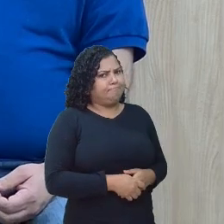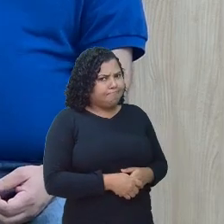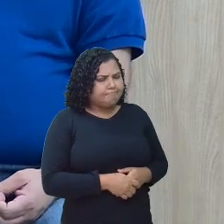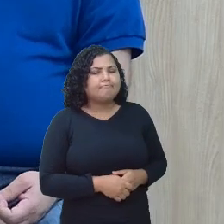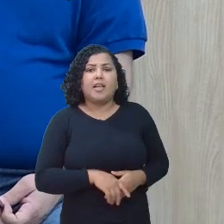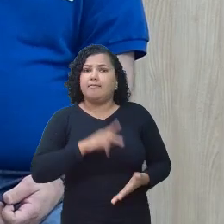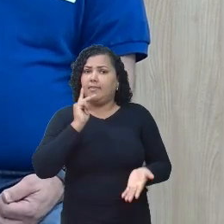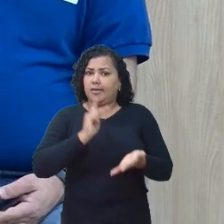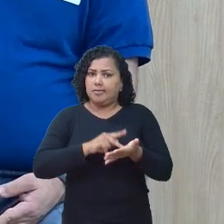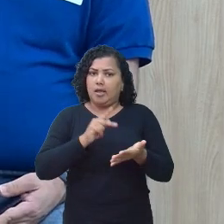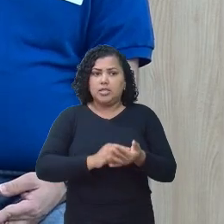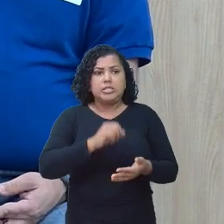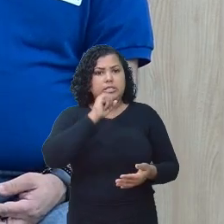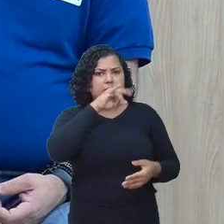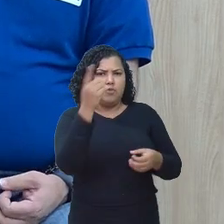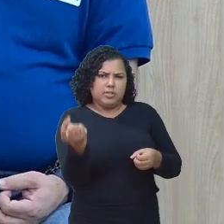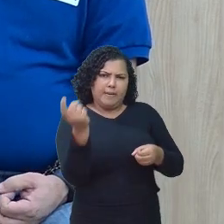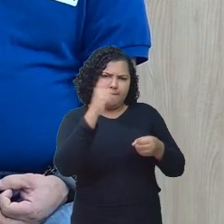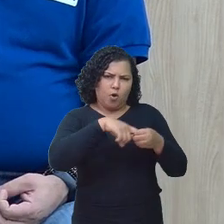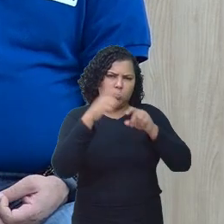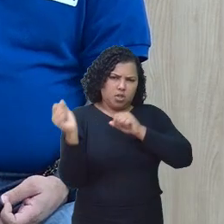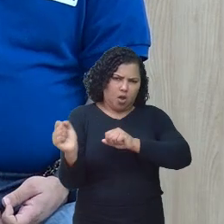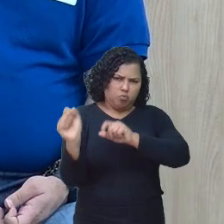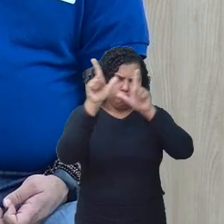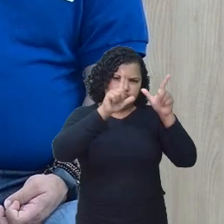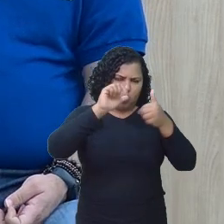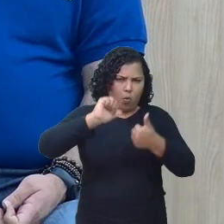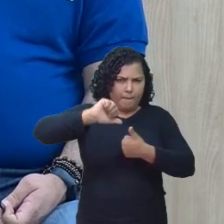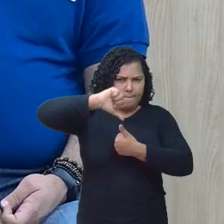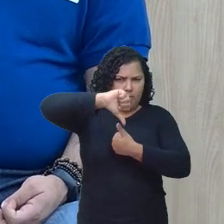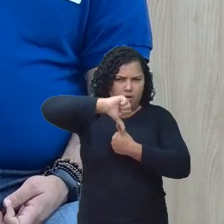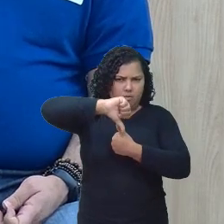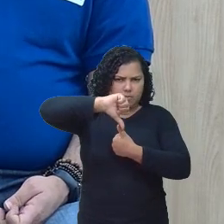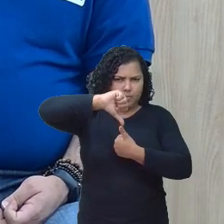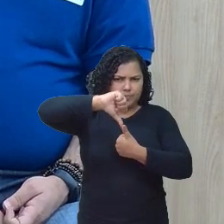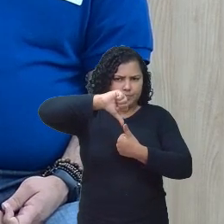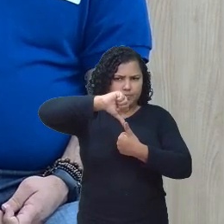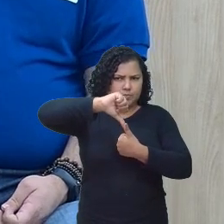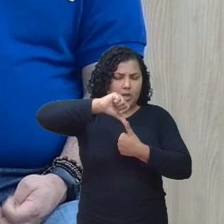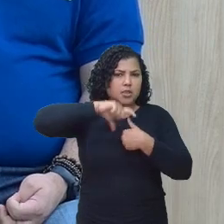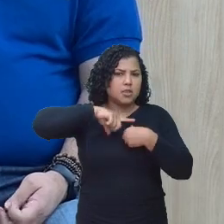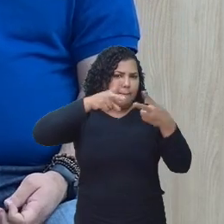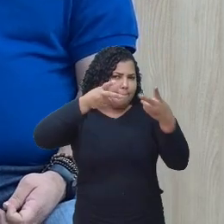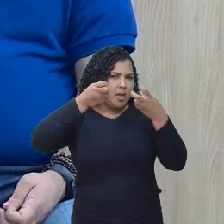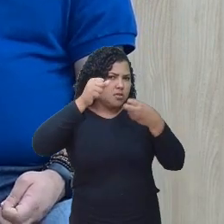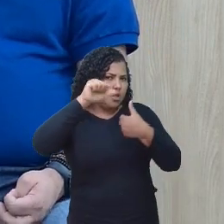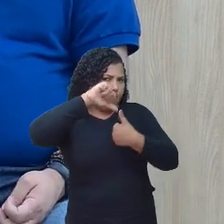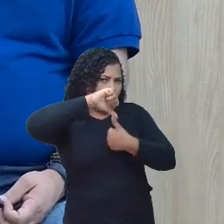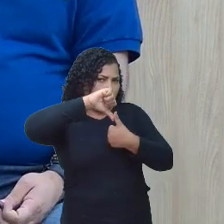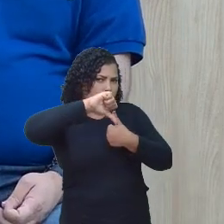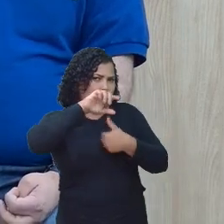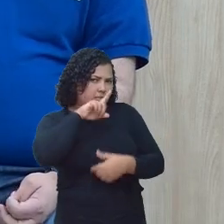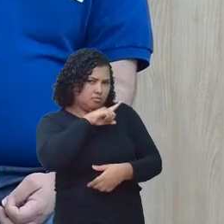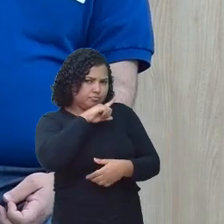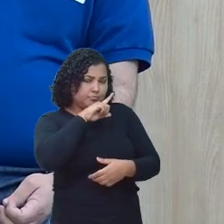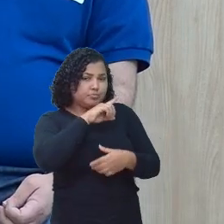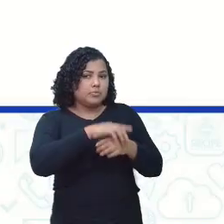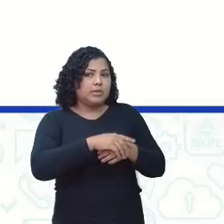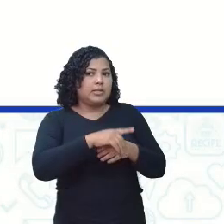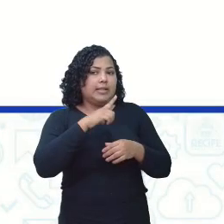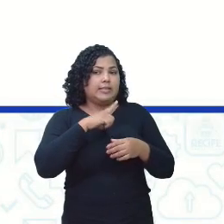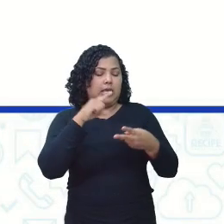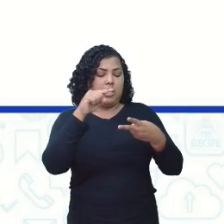se você puder, professor, volta lá para o mapa. Vale a gente observar no mapa, né, que as